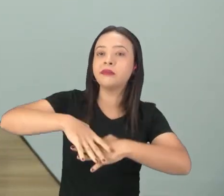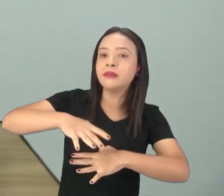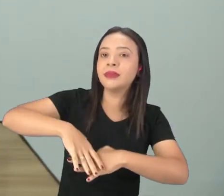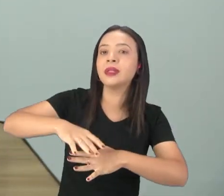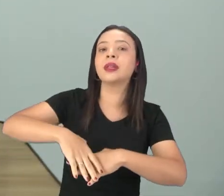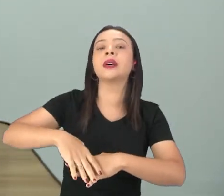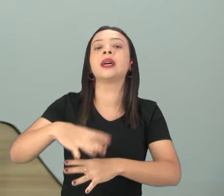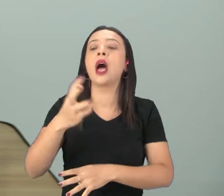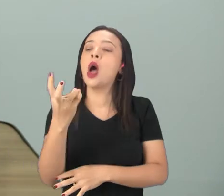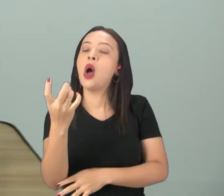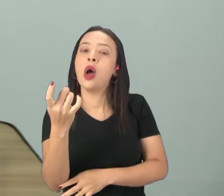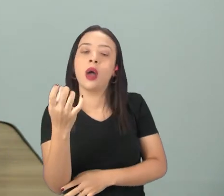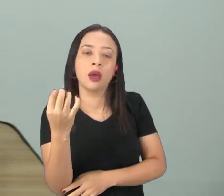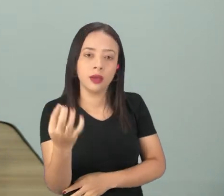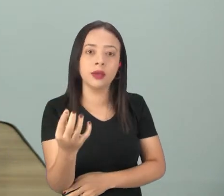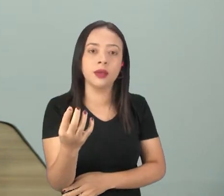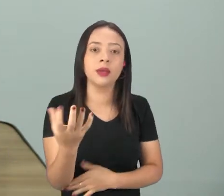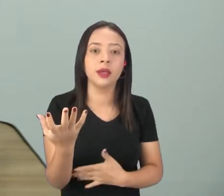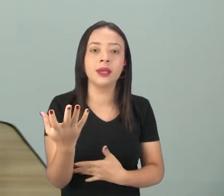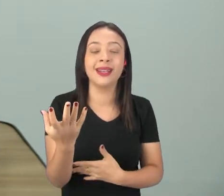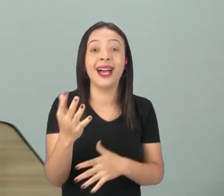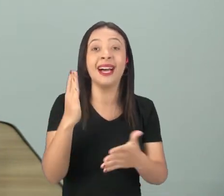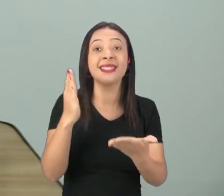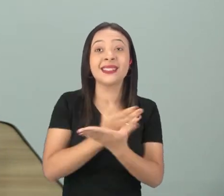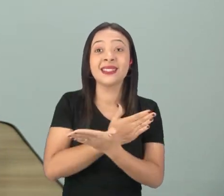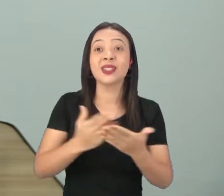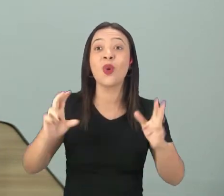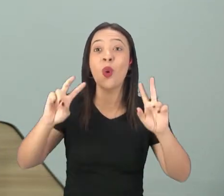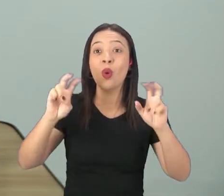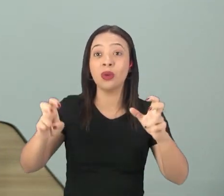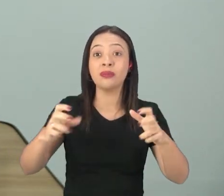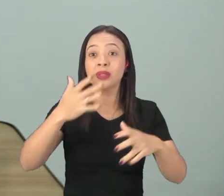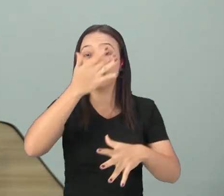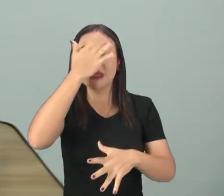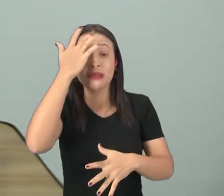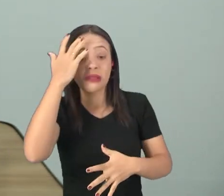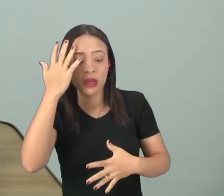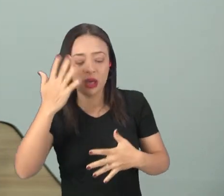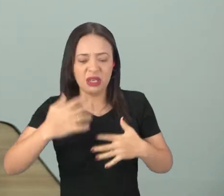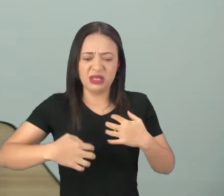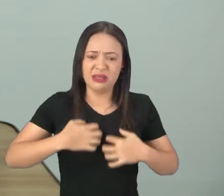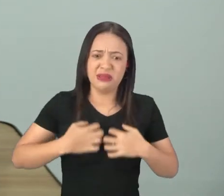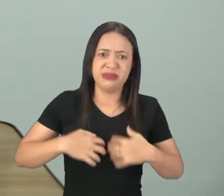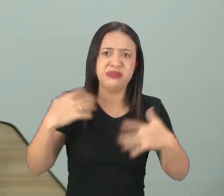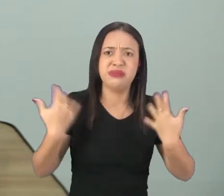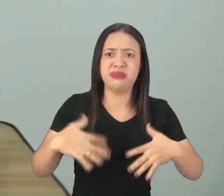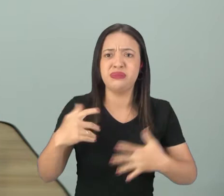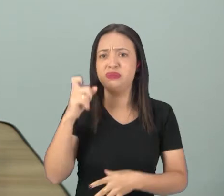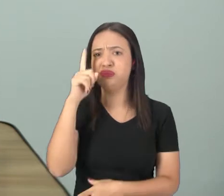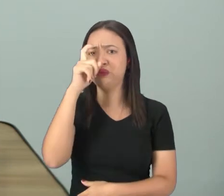operações matemáticas, muitas vezes esse é um assunto que para vocês, isso é difícil, eu não consigo.